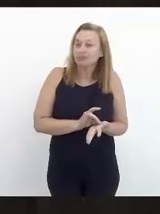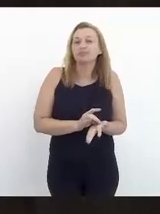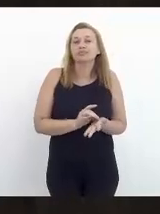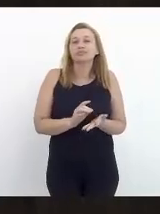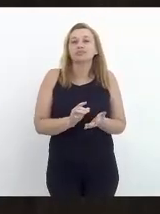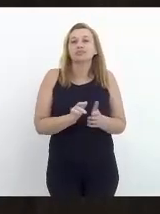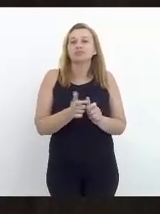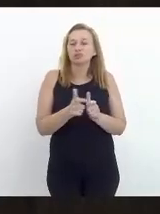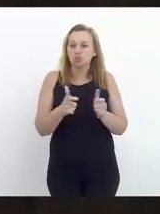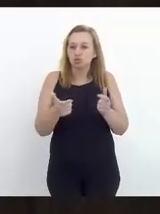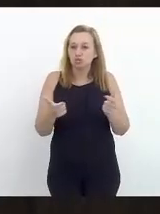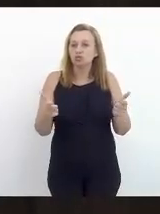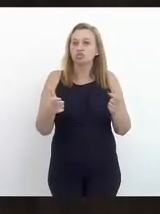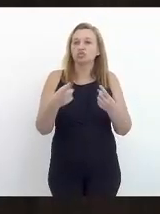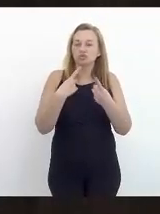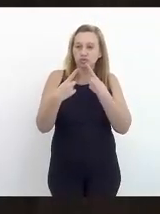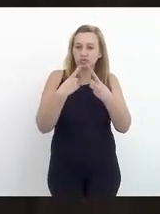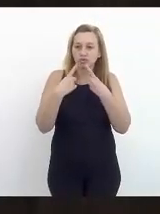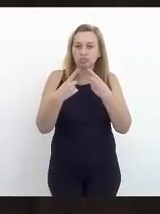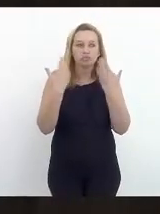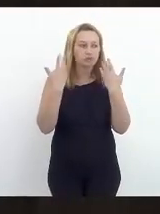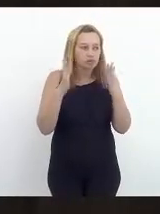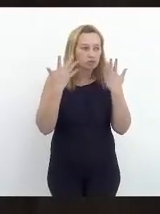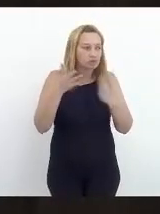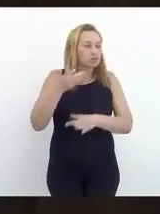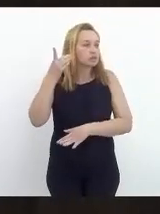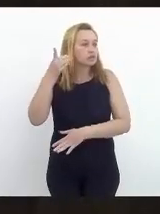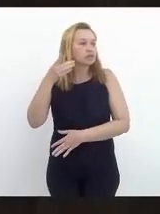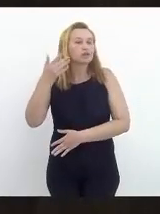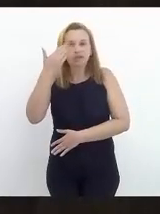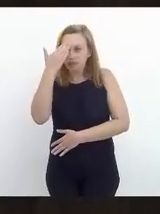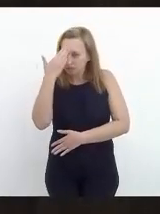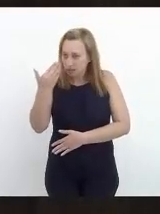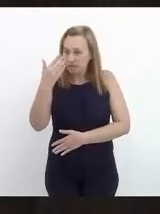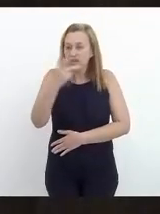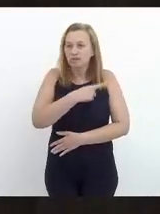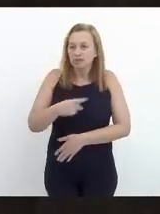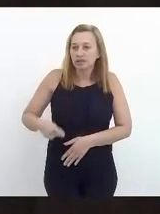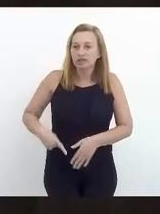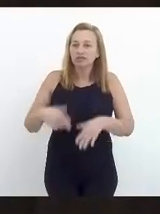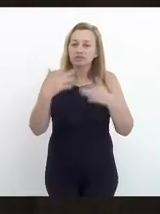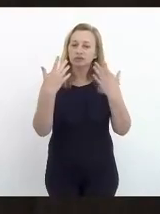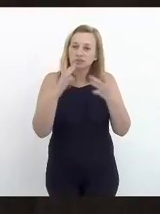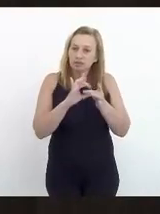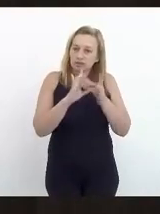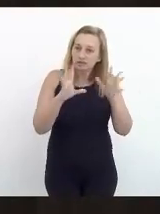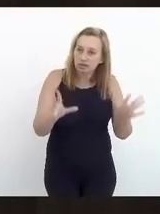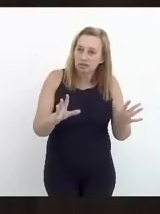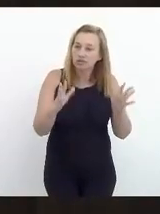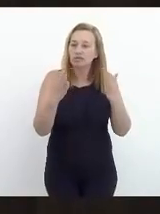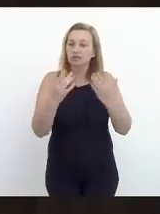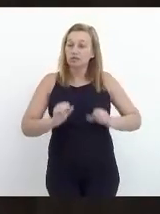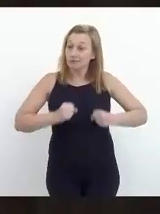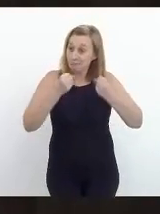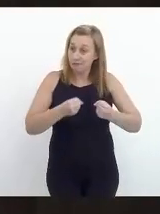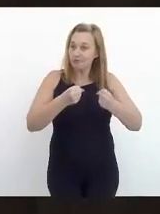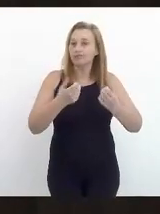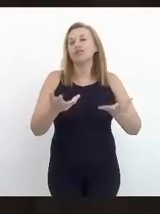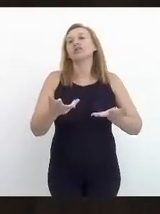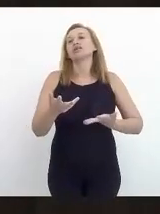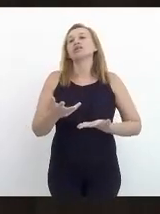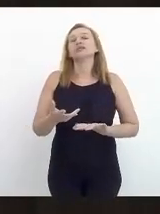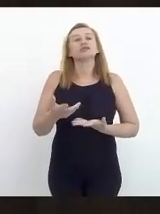um amplo debate. Eu parabenizo e agradeço Vossa Excelência pelo espírito democrático, cordial, firme